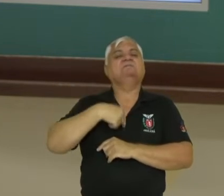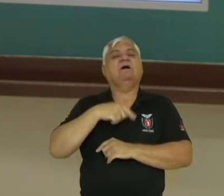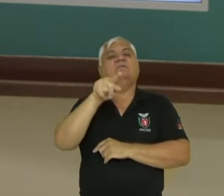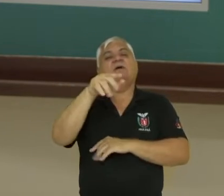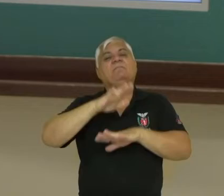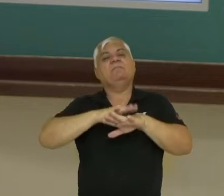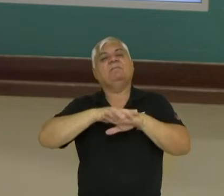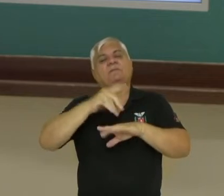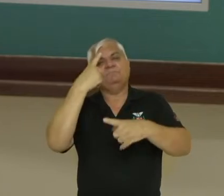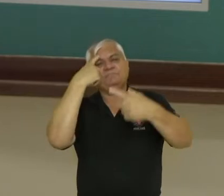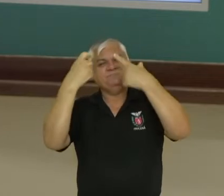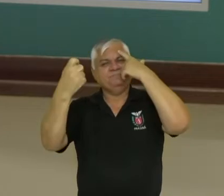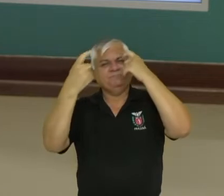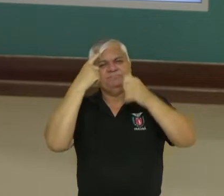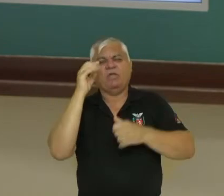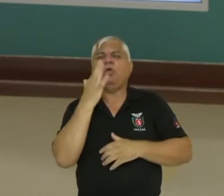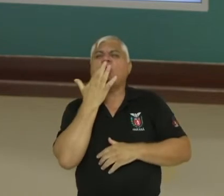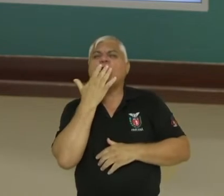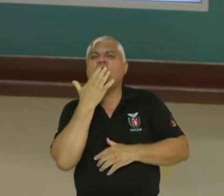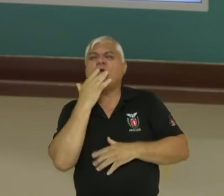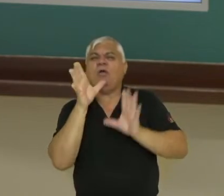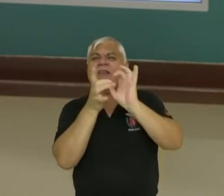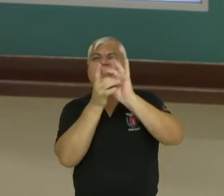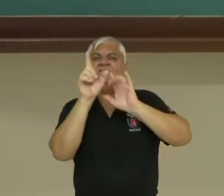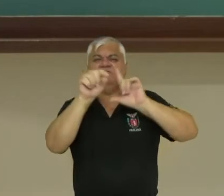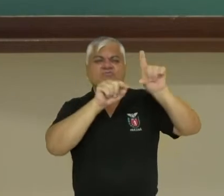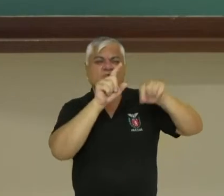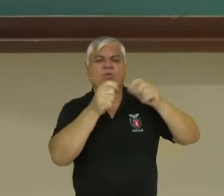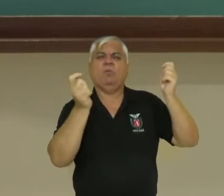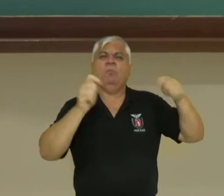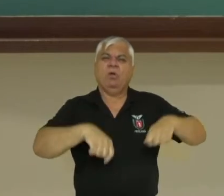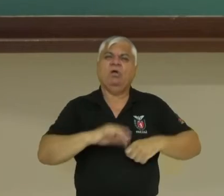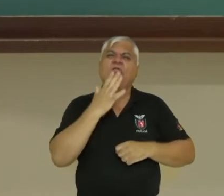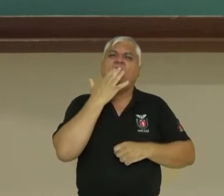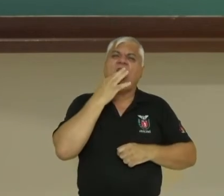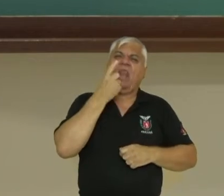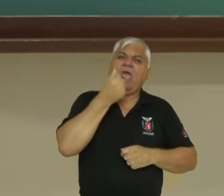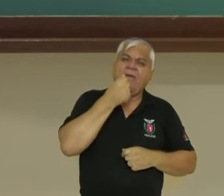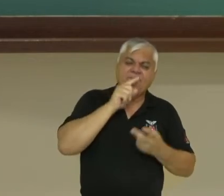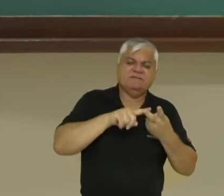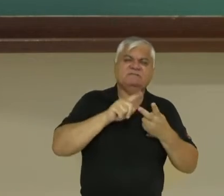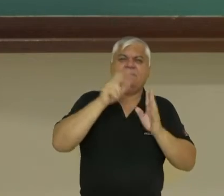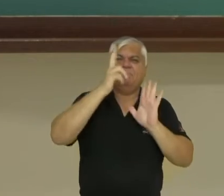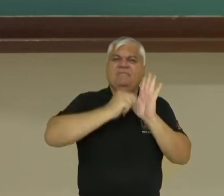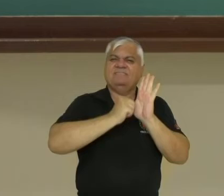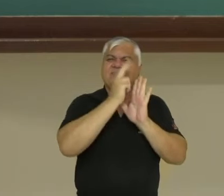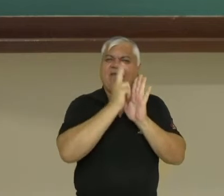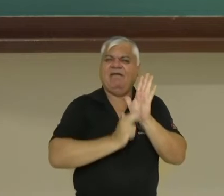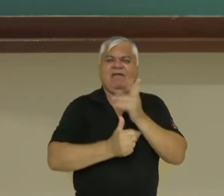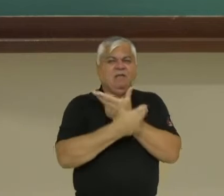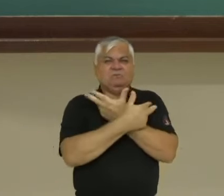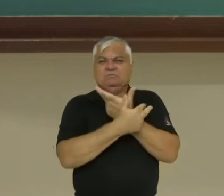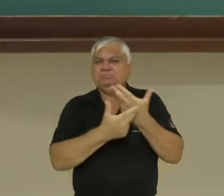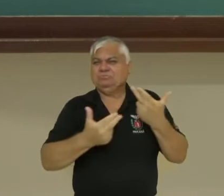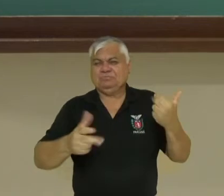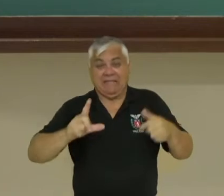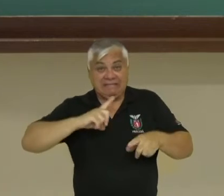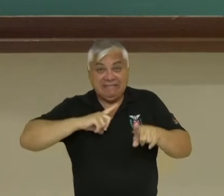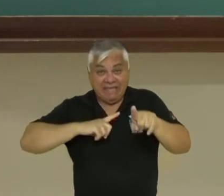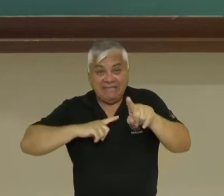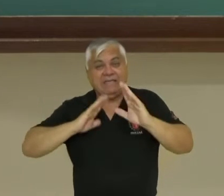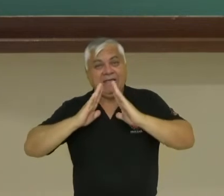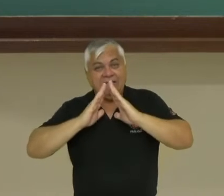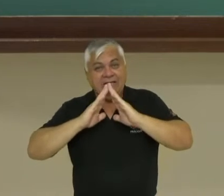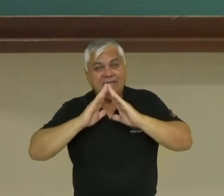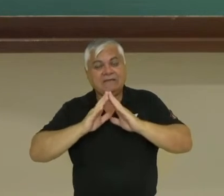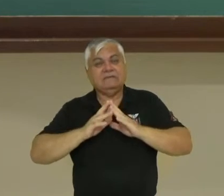a sua maneira, use as cores que você quiser. Pode utilizar lápis de cor, tinta guache, enfim, os materiais que você tiver em casa,